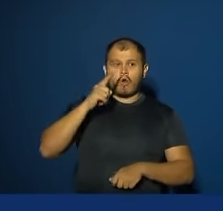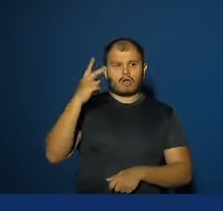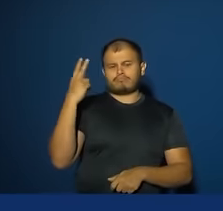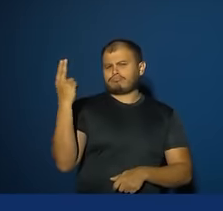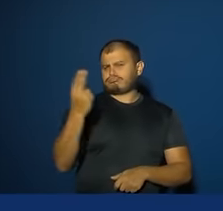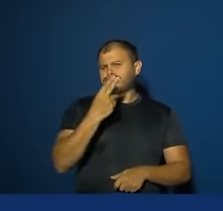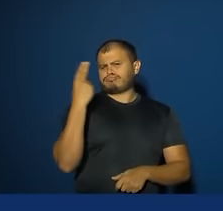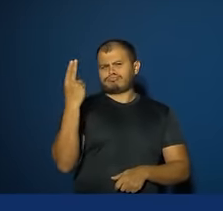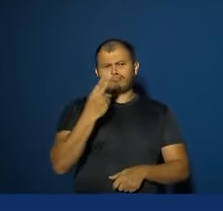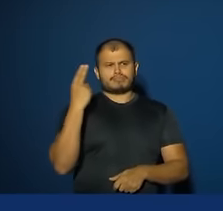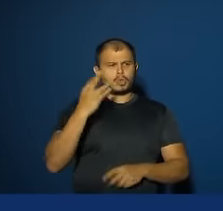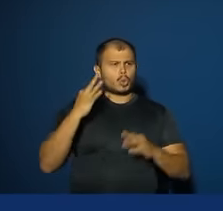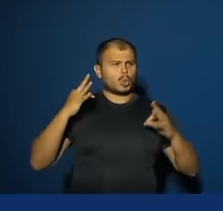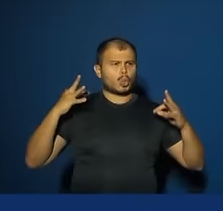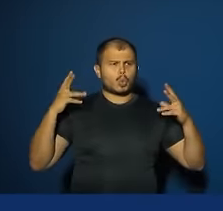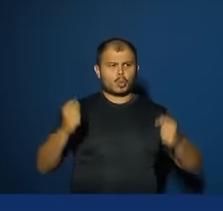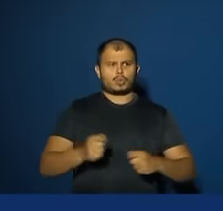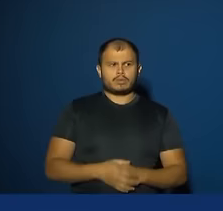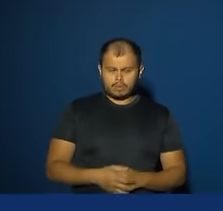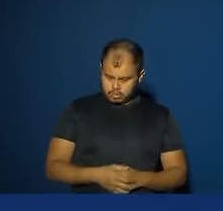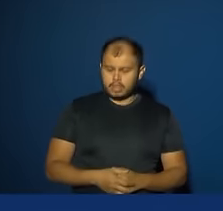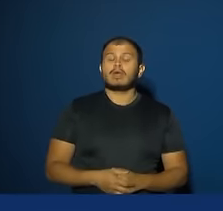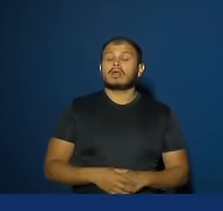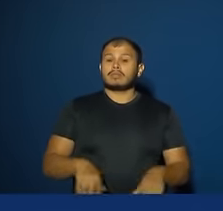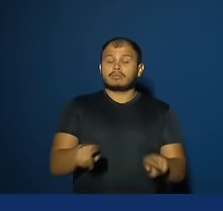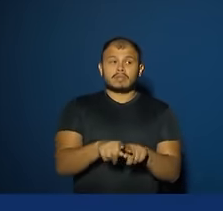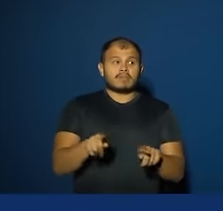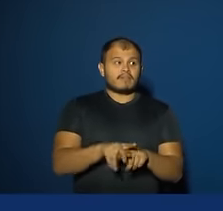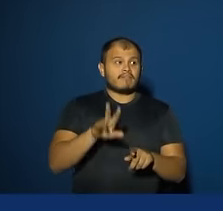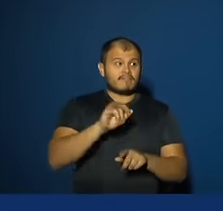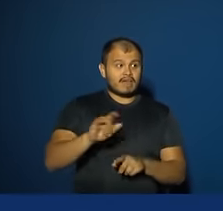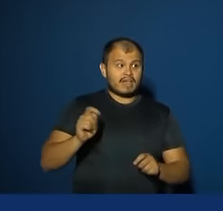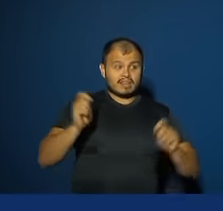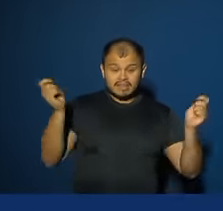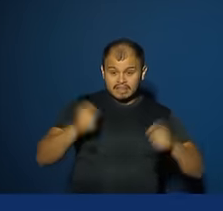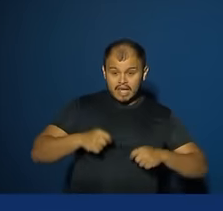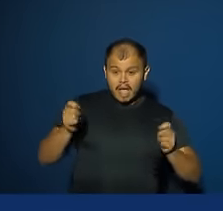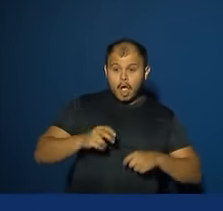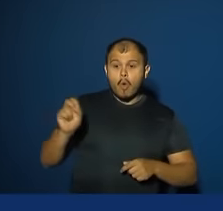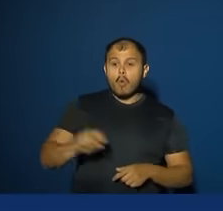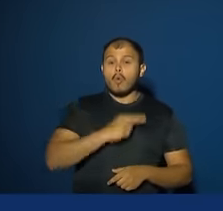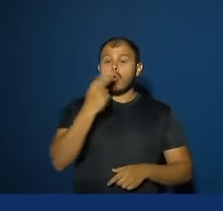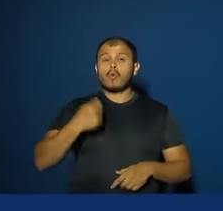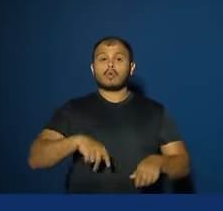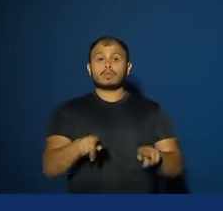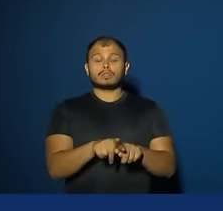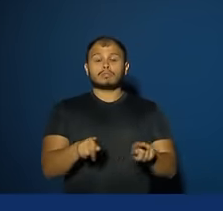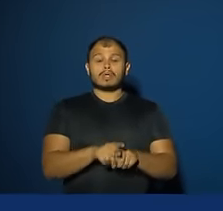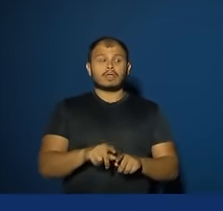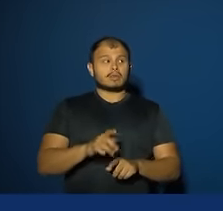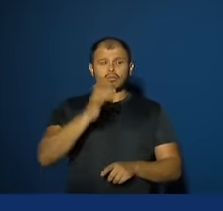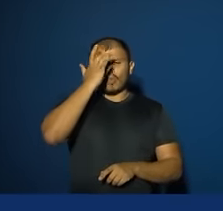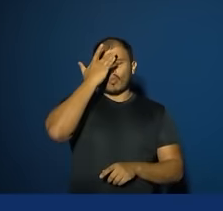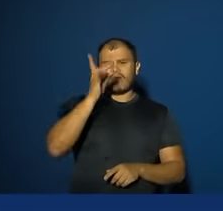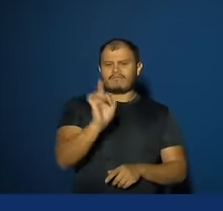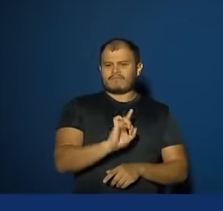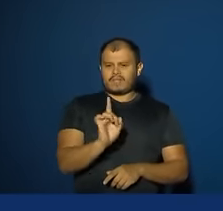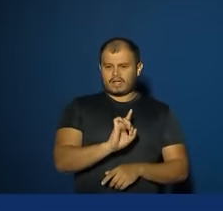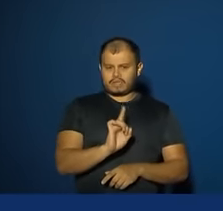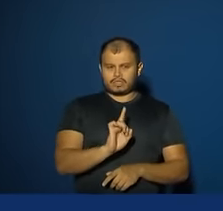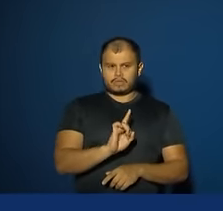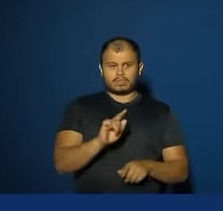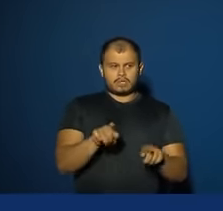política de fazer tudo uma vez isso não vai acontecer não vamos ter o isf Thinking de que é fácil não é fácil e nem